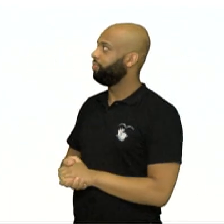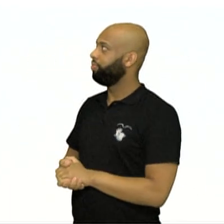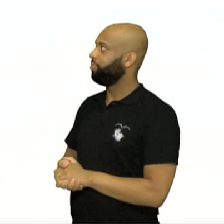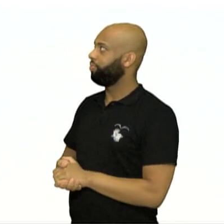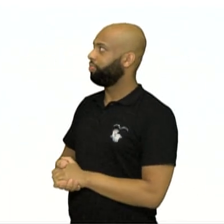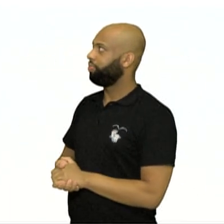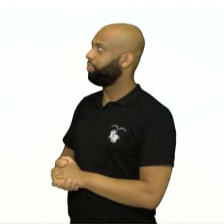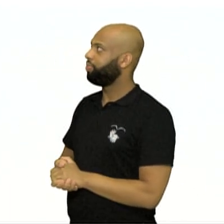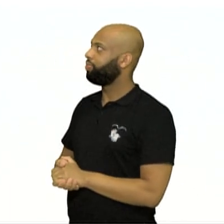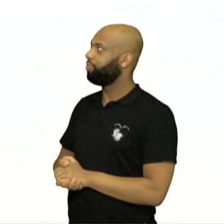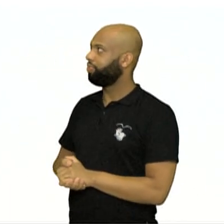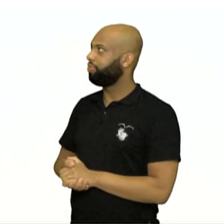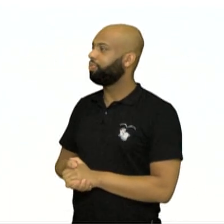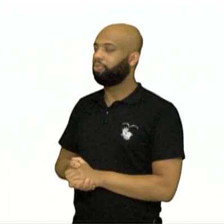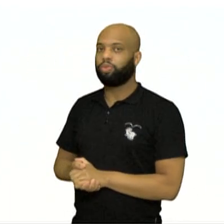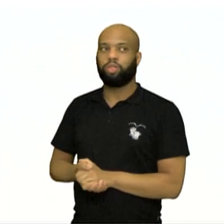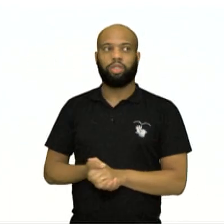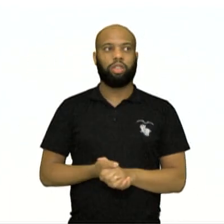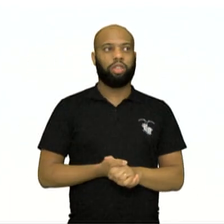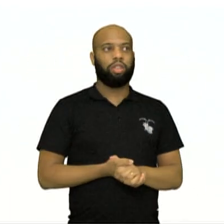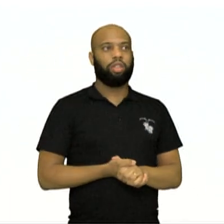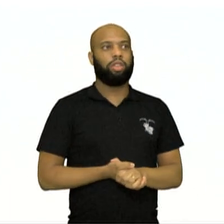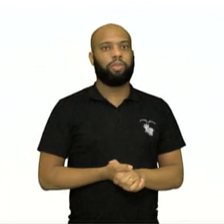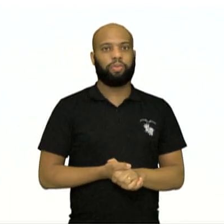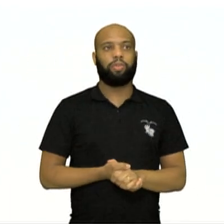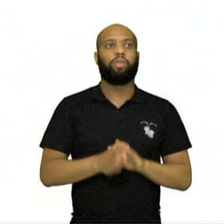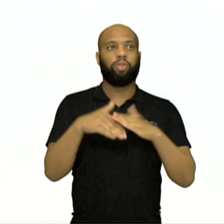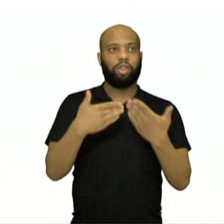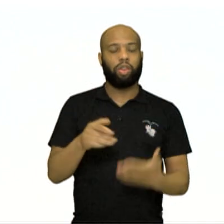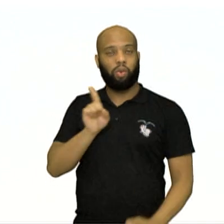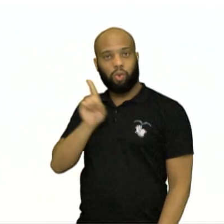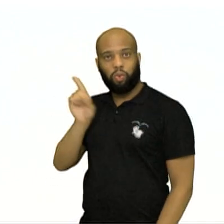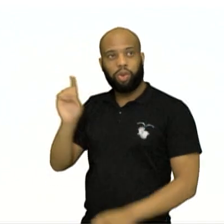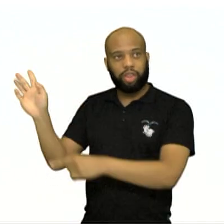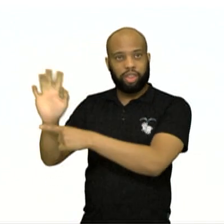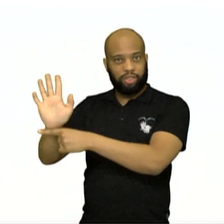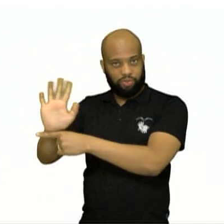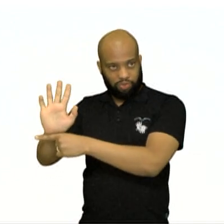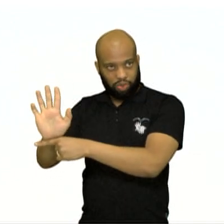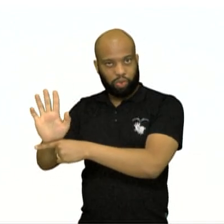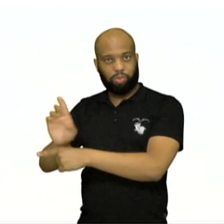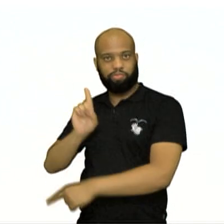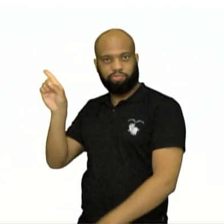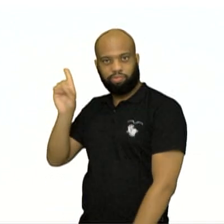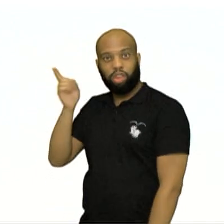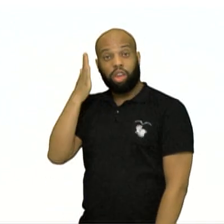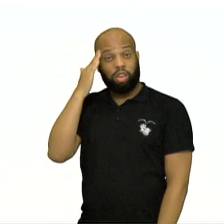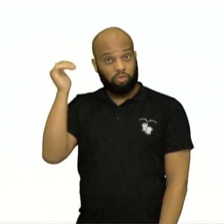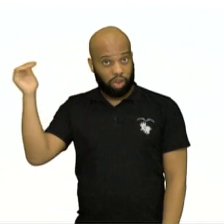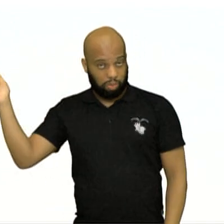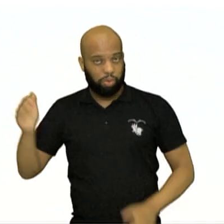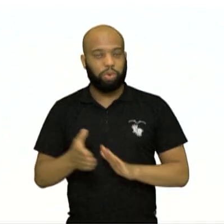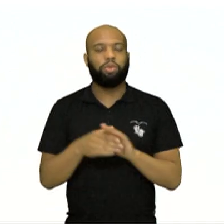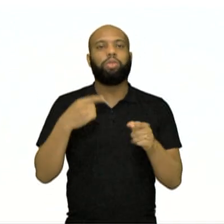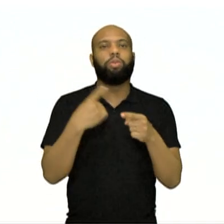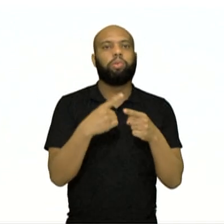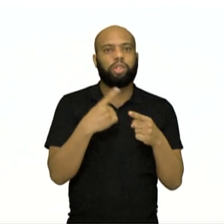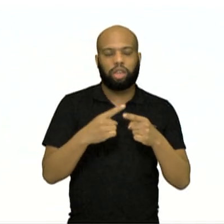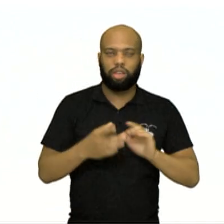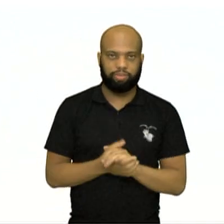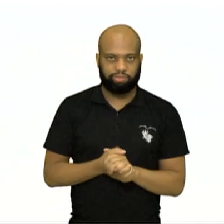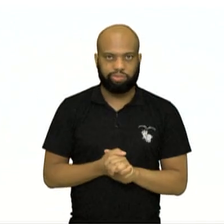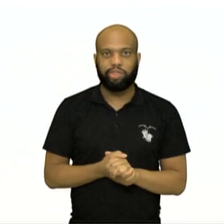will get you there. Olha só, Alice no País das Maravilhas é um clássico, porque a gente não está